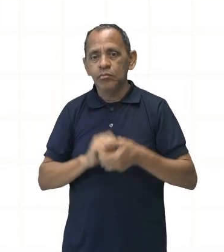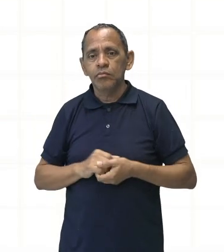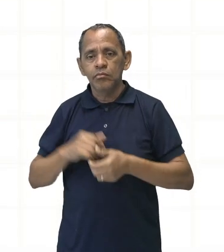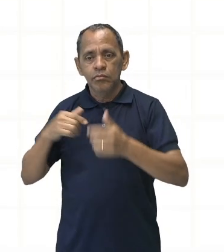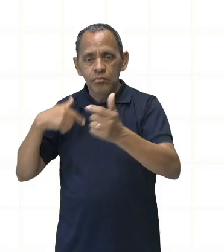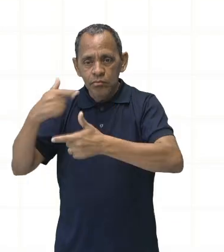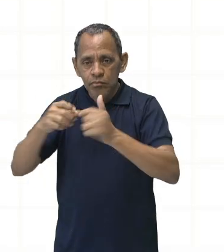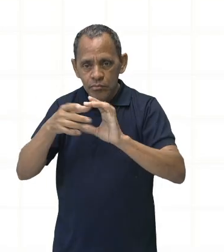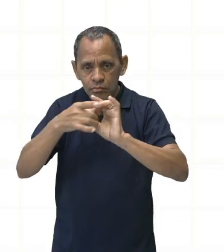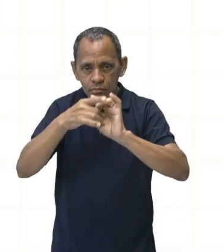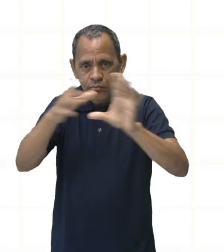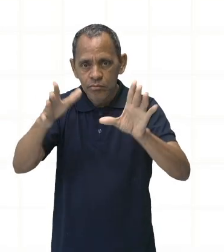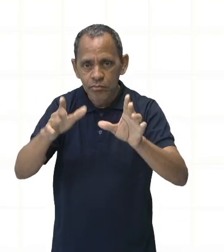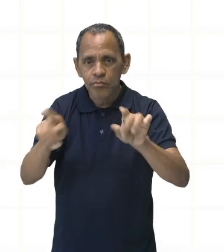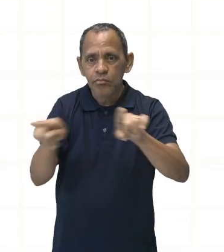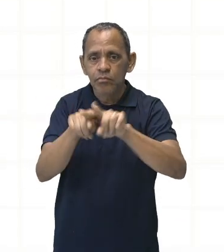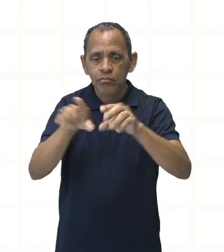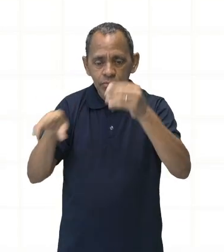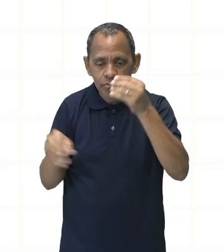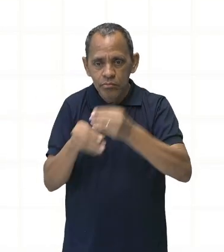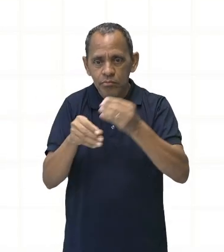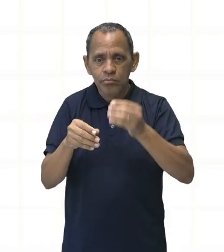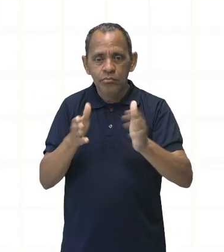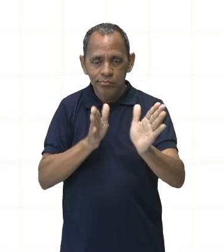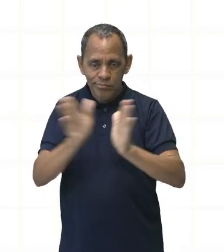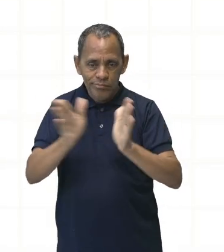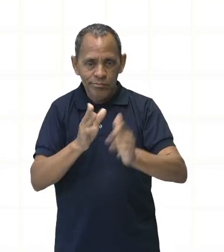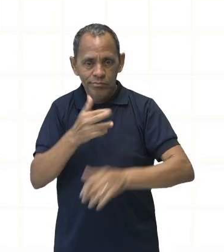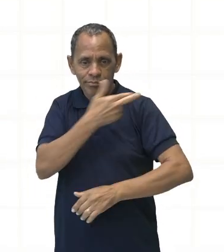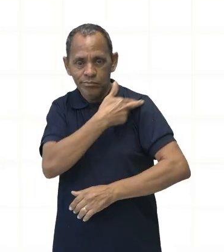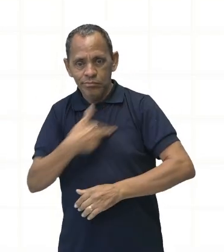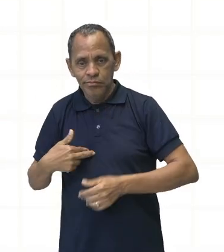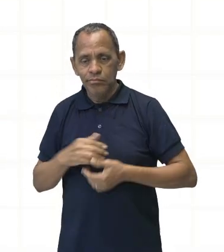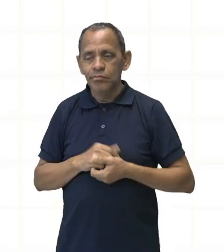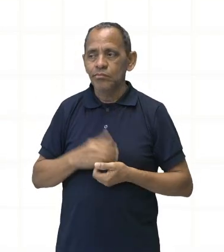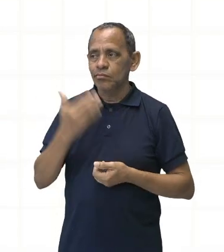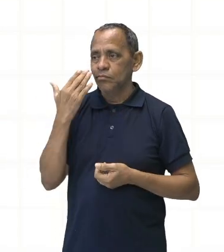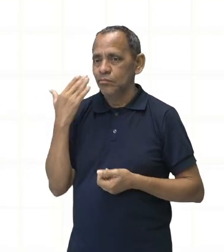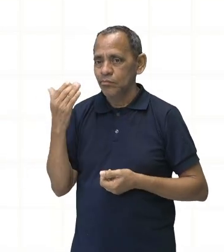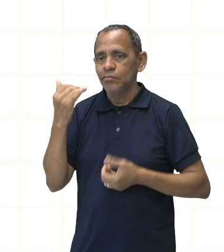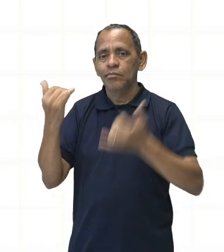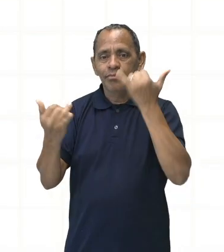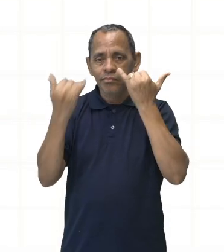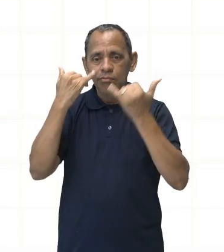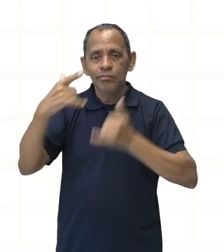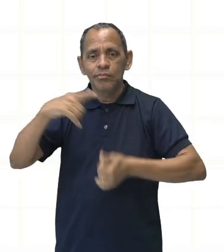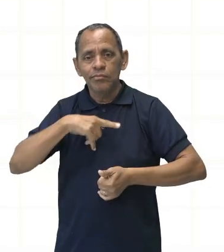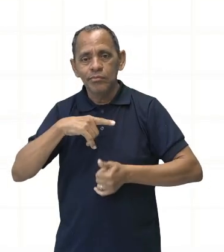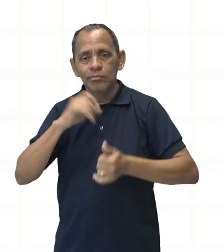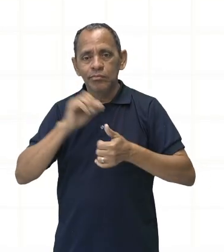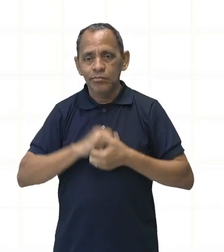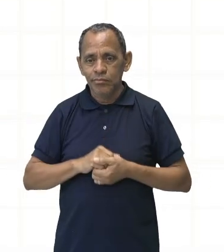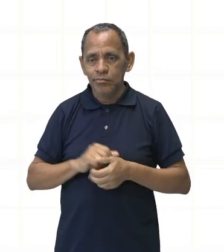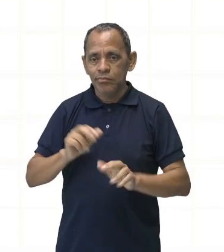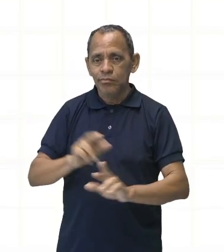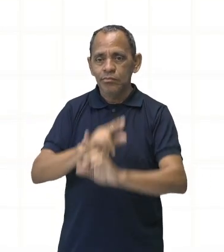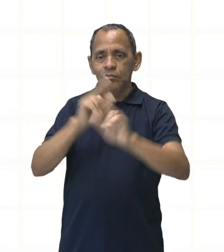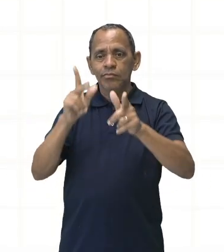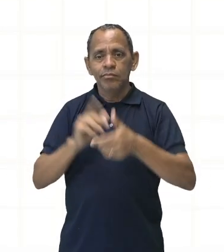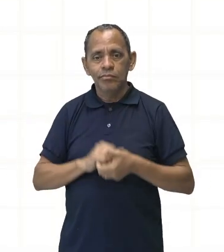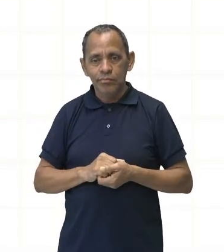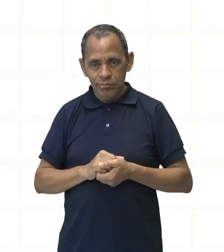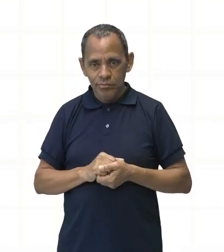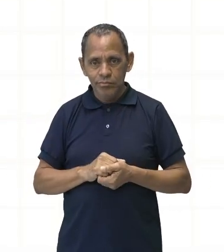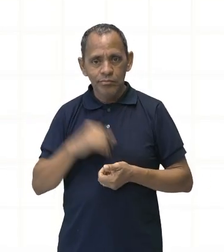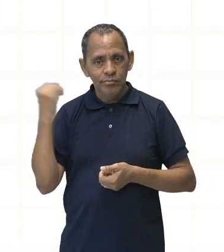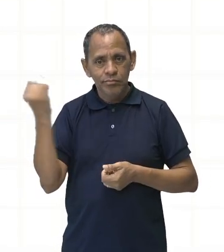aplicado durante a República. Então, nesse quadro, nós podemos observar aí a diferença bem significativa